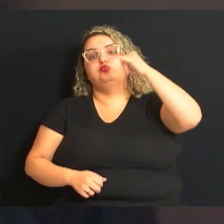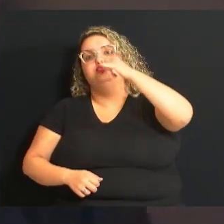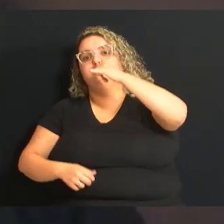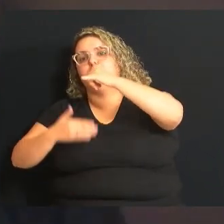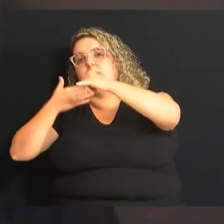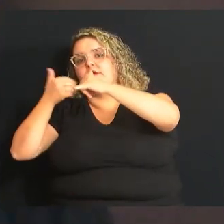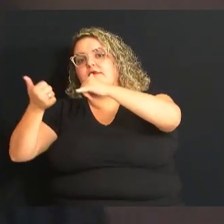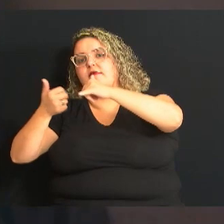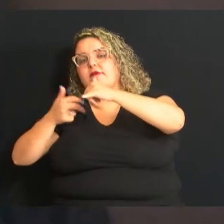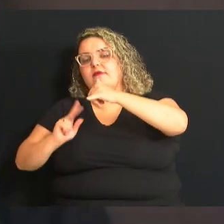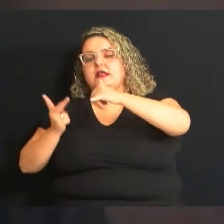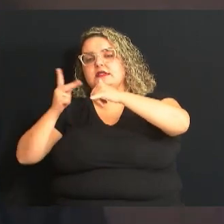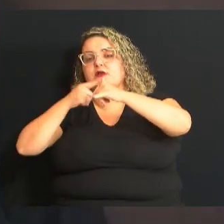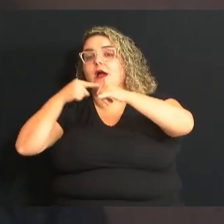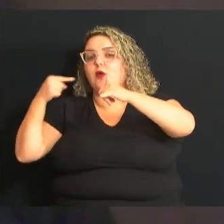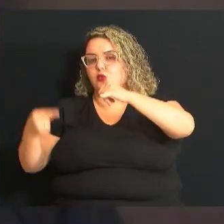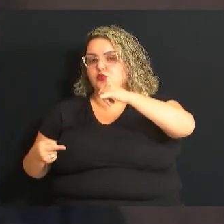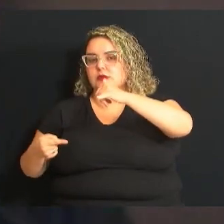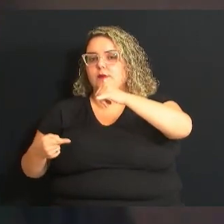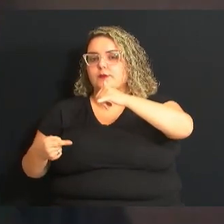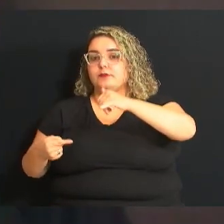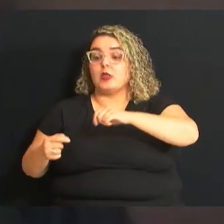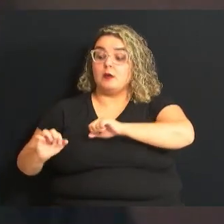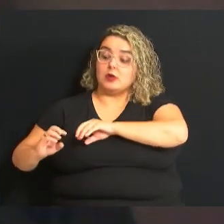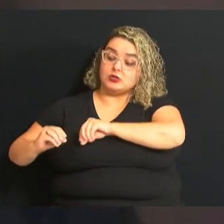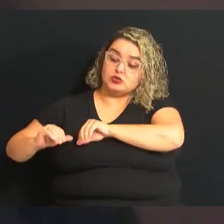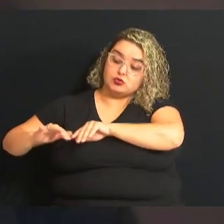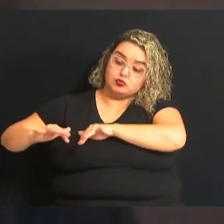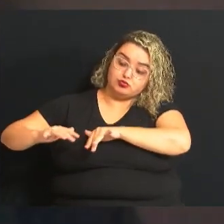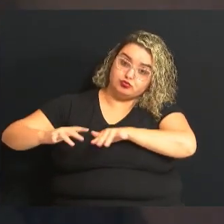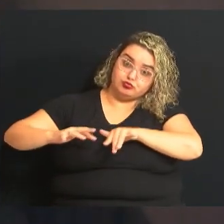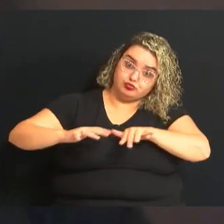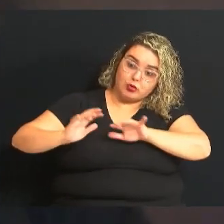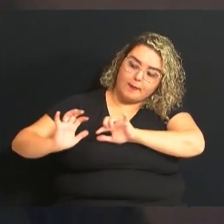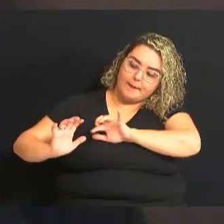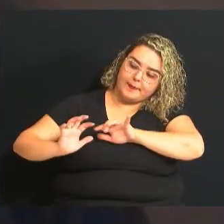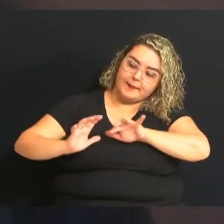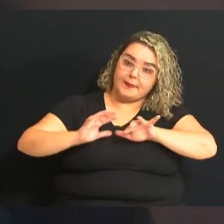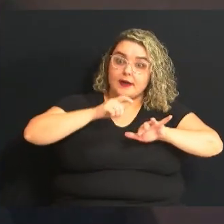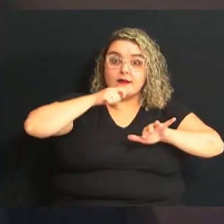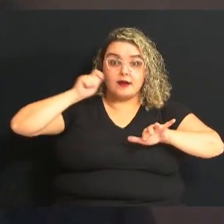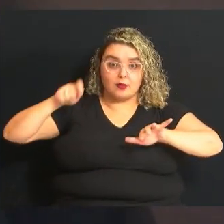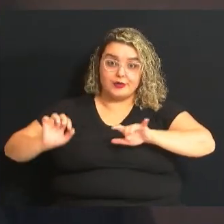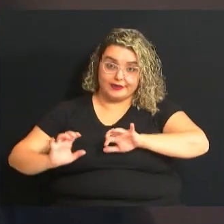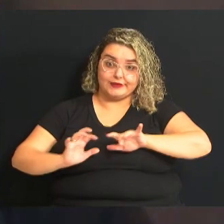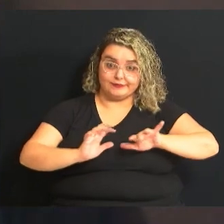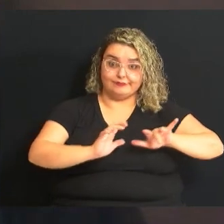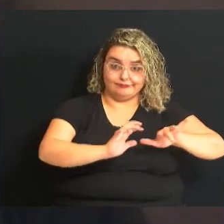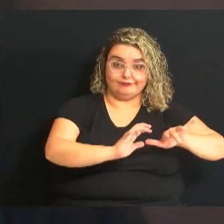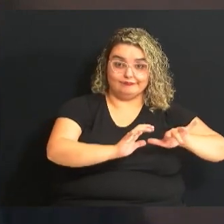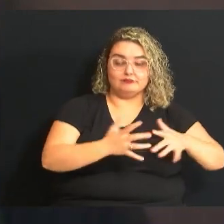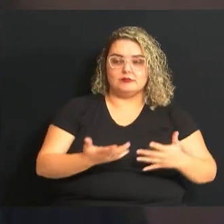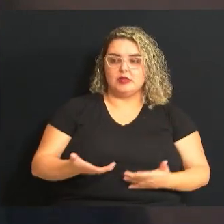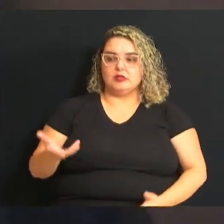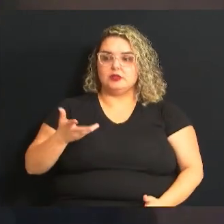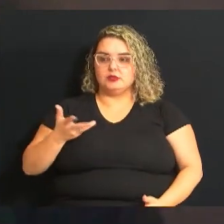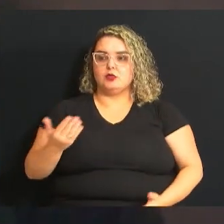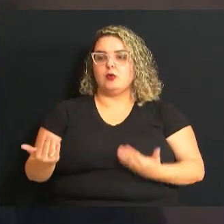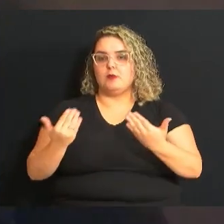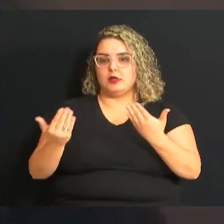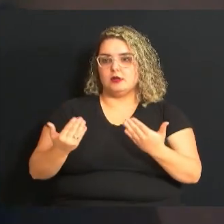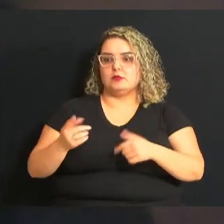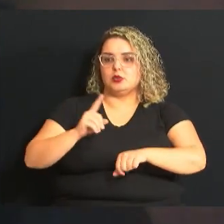Mas a leitura de física tem várias peculiaridades que só o especialista de física